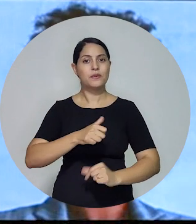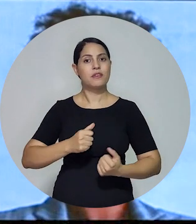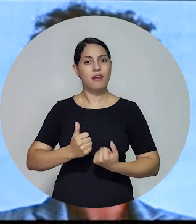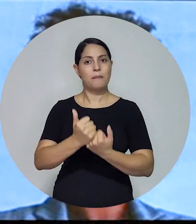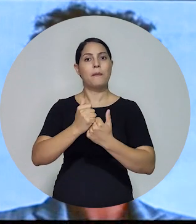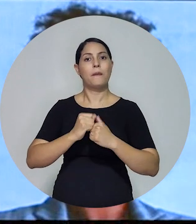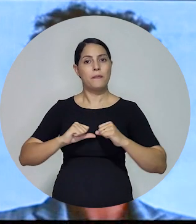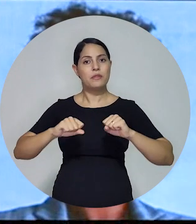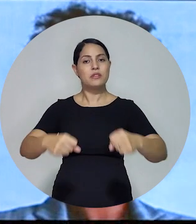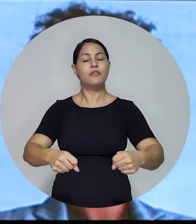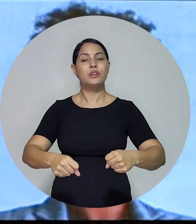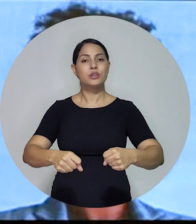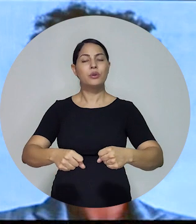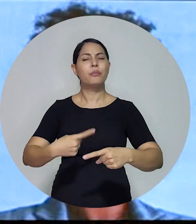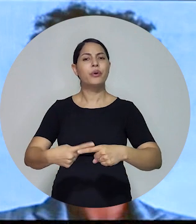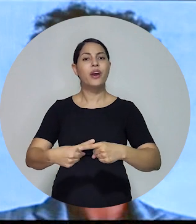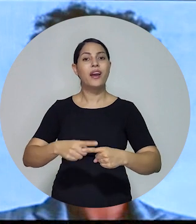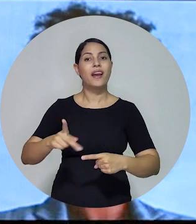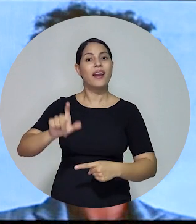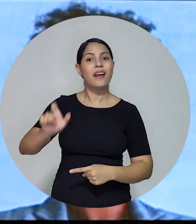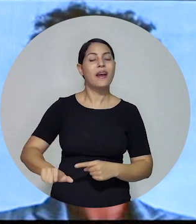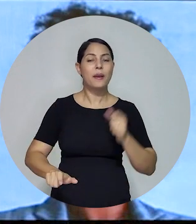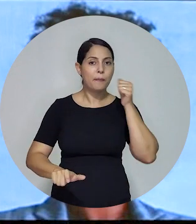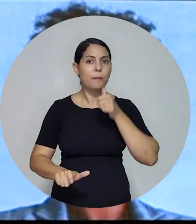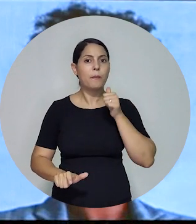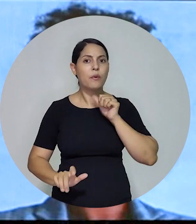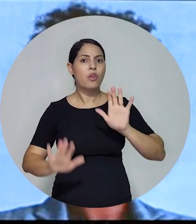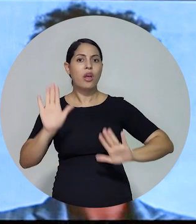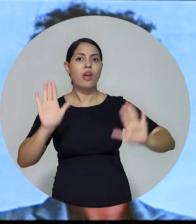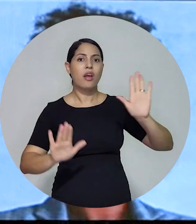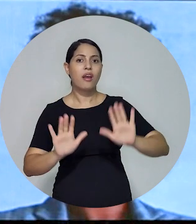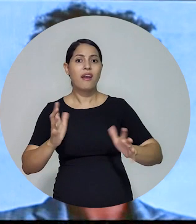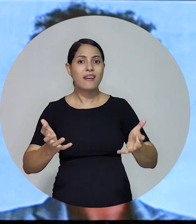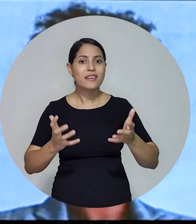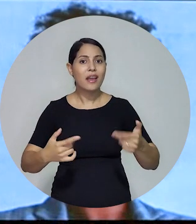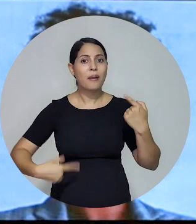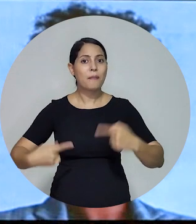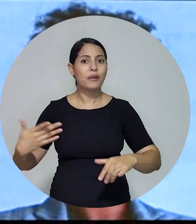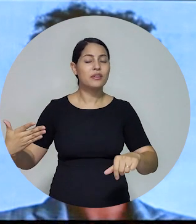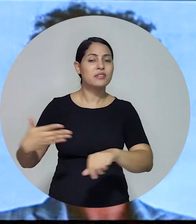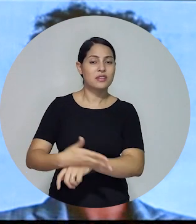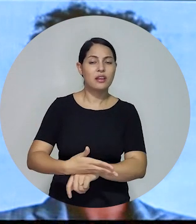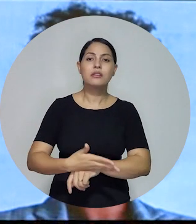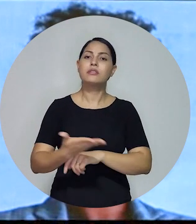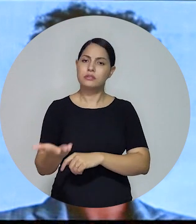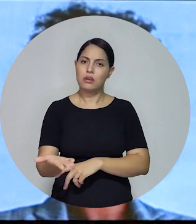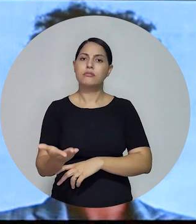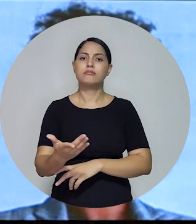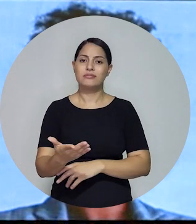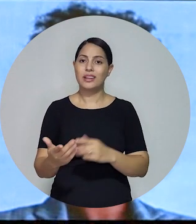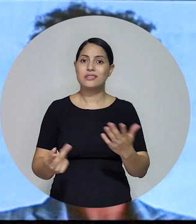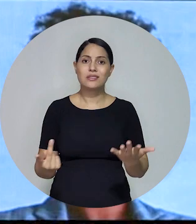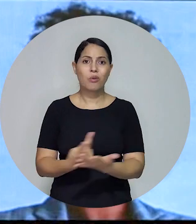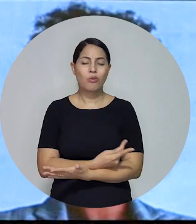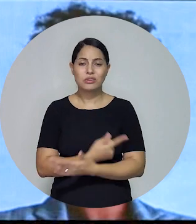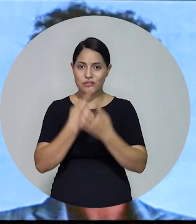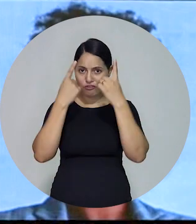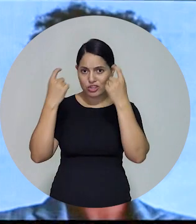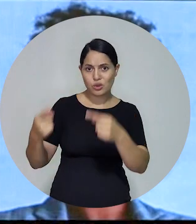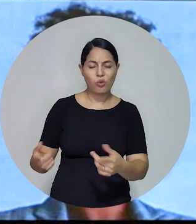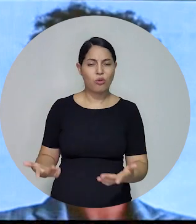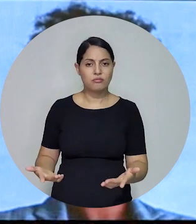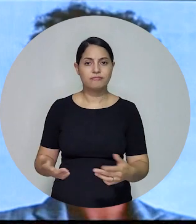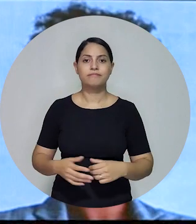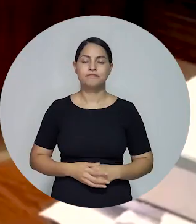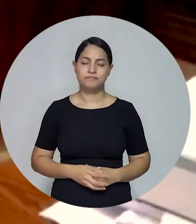a gente assumir a defesa das mulheres que querem concorrer a cargos políticos e que passam muitas vezes por esse